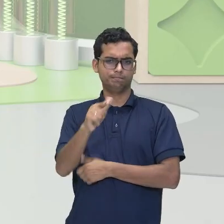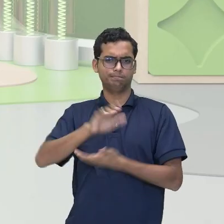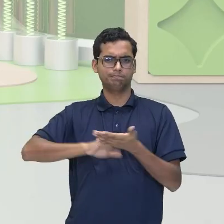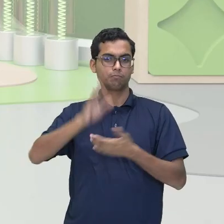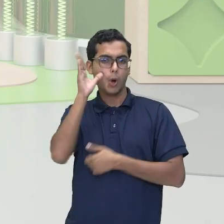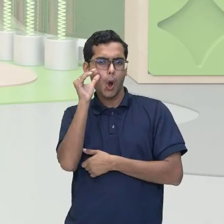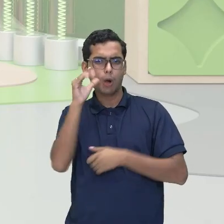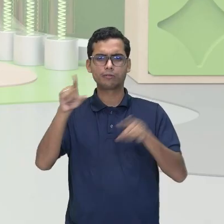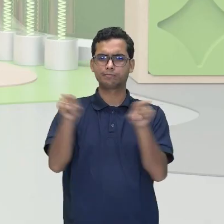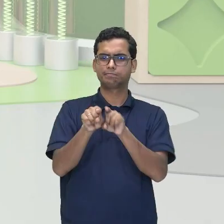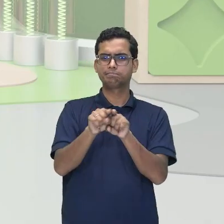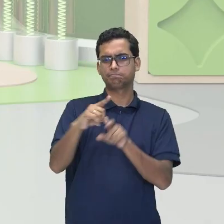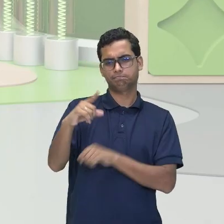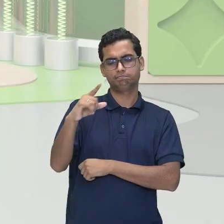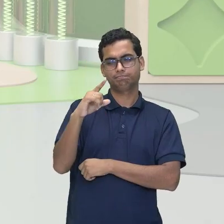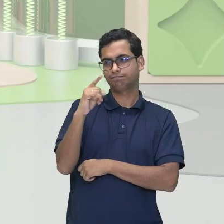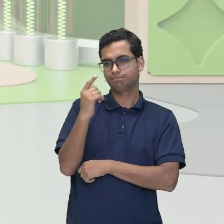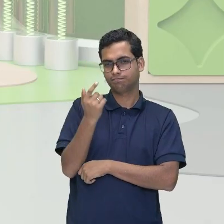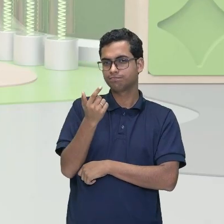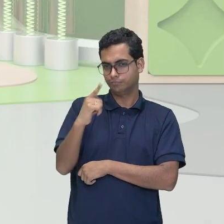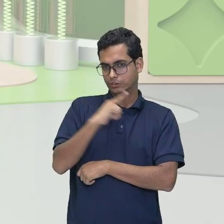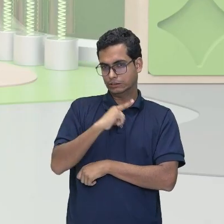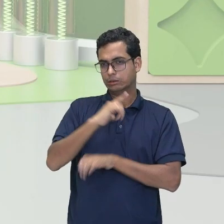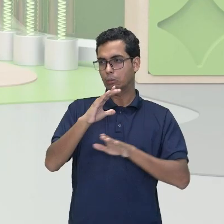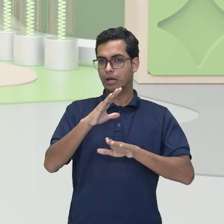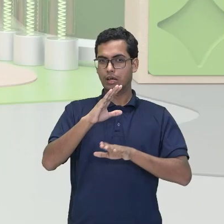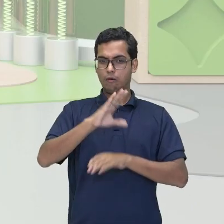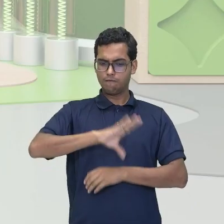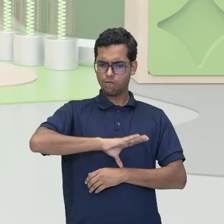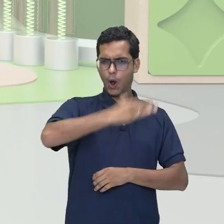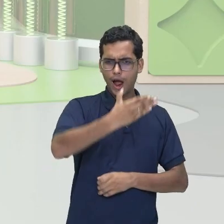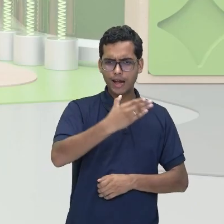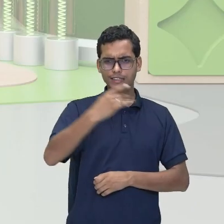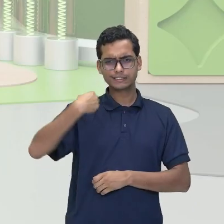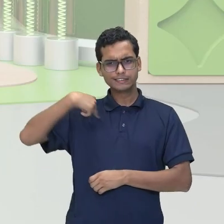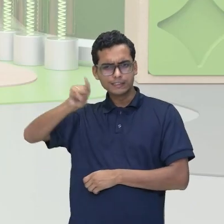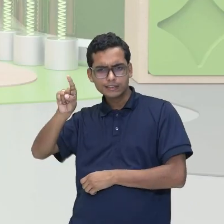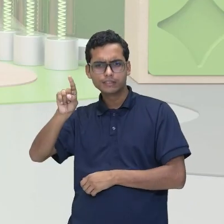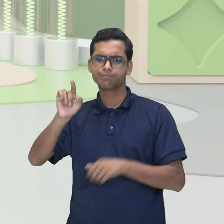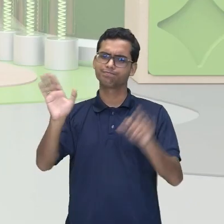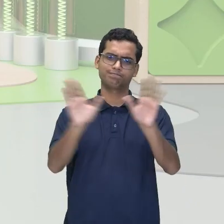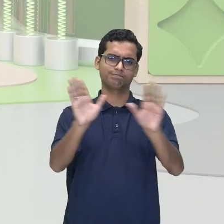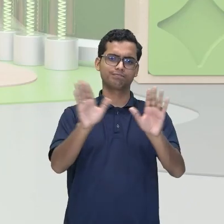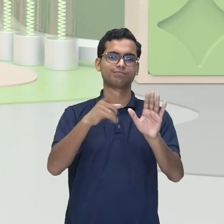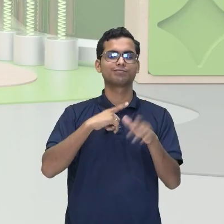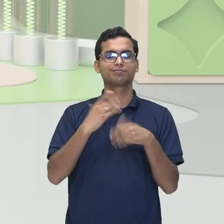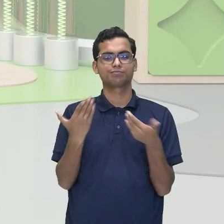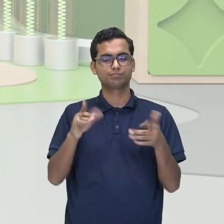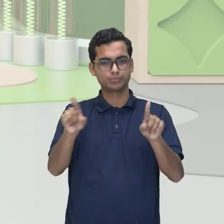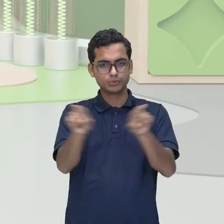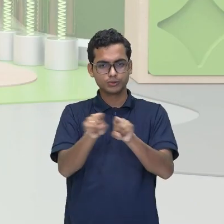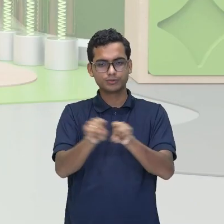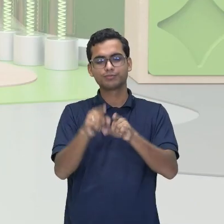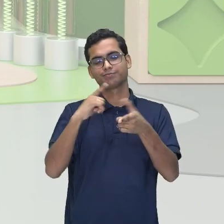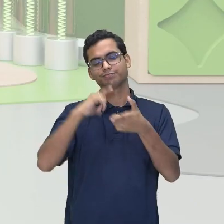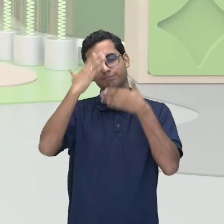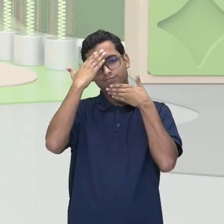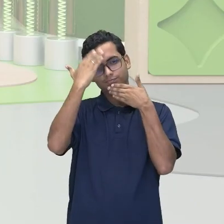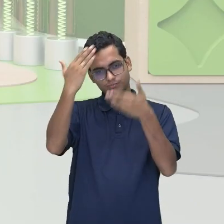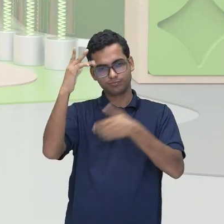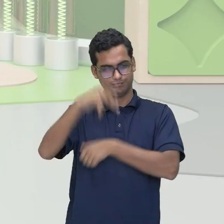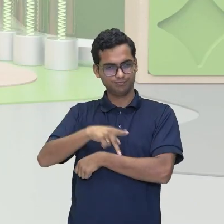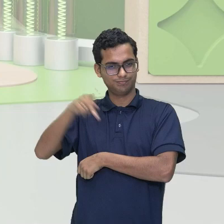curiosidade, eu prefiro que outro colega faça para mim. Então, muito bem. Agradeço aí o